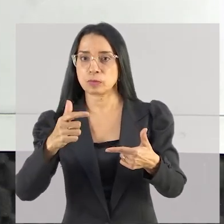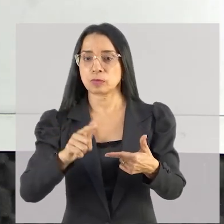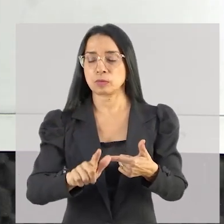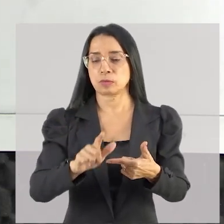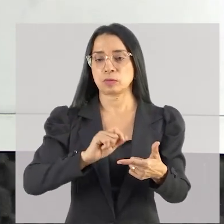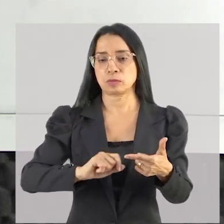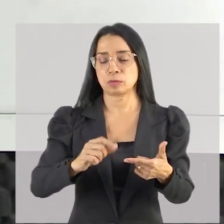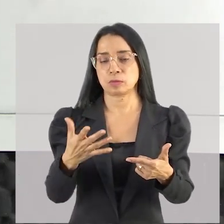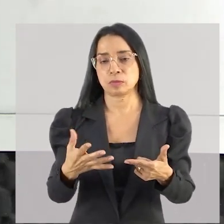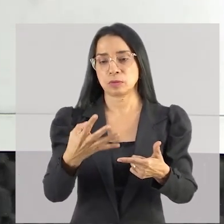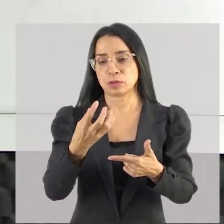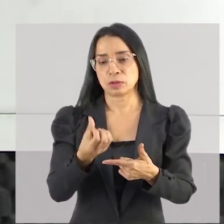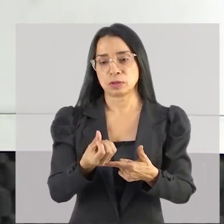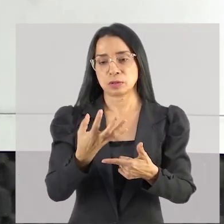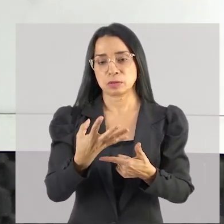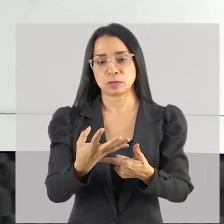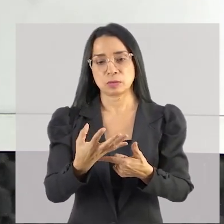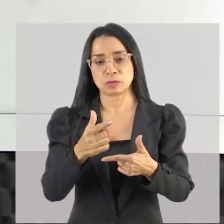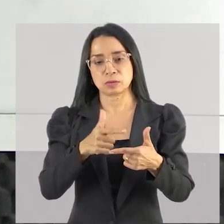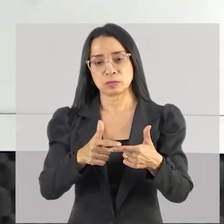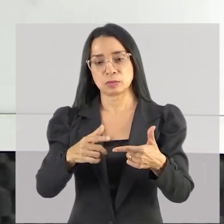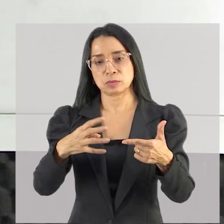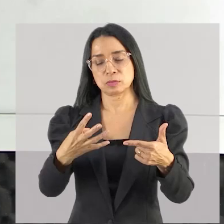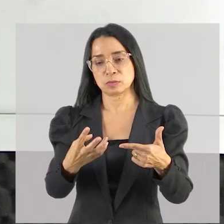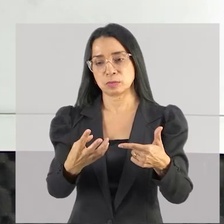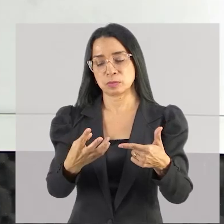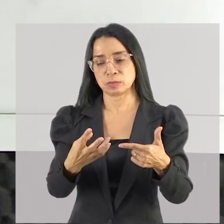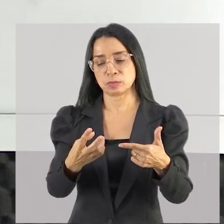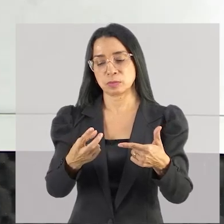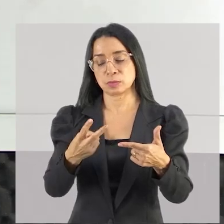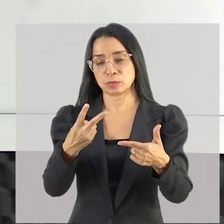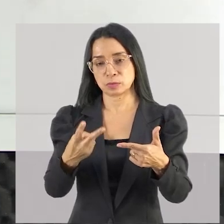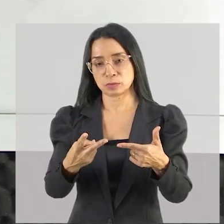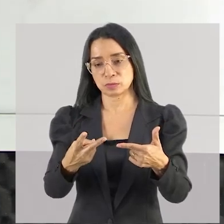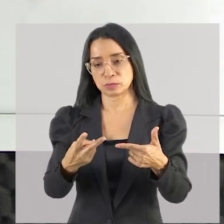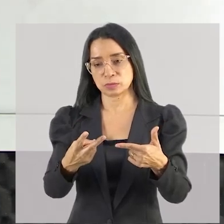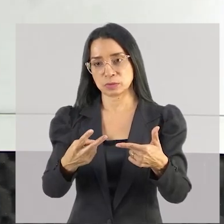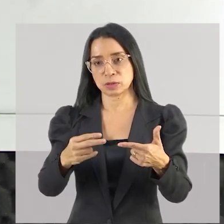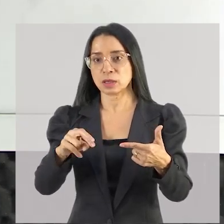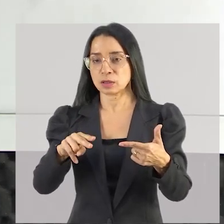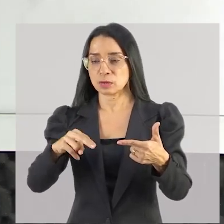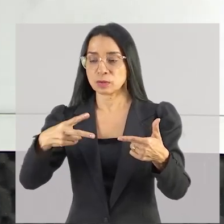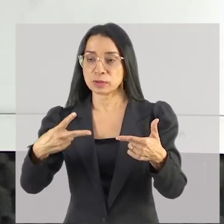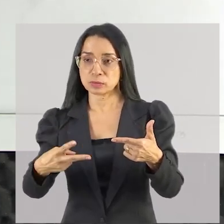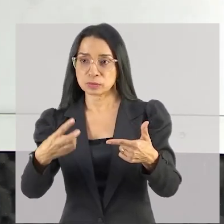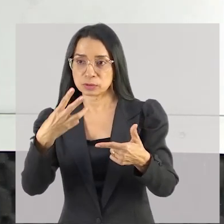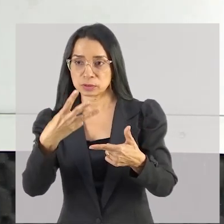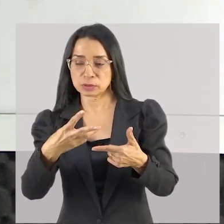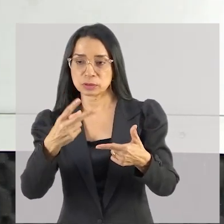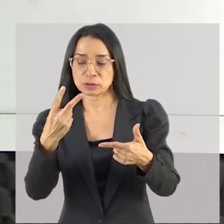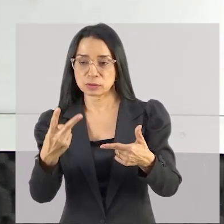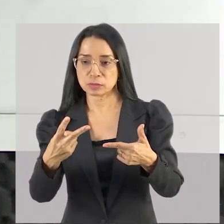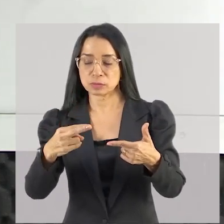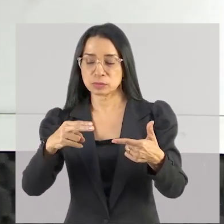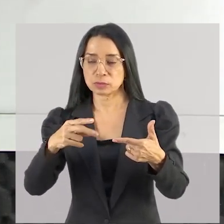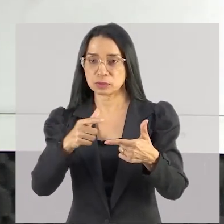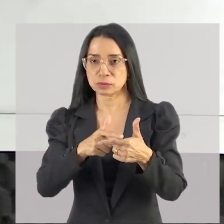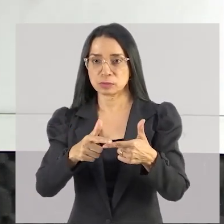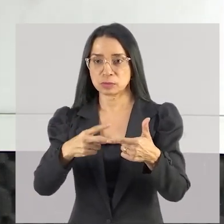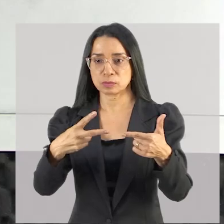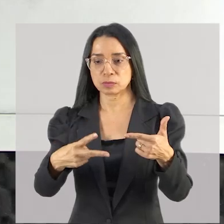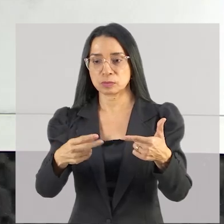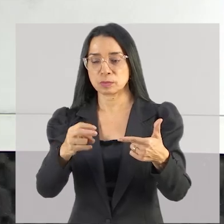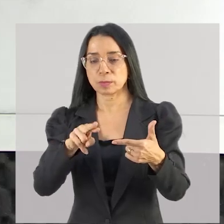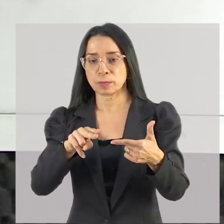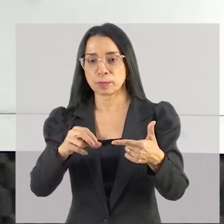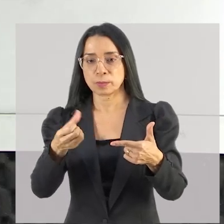tá? 64 dividido por 2, 32. 32 dividido por 2, 16.